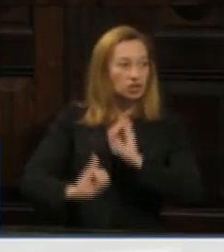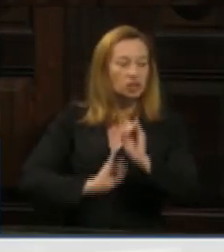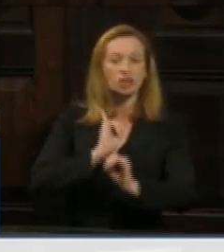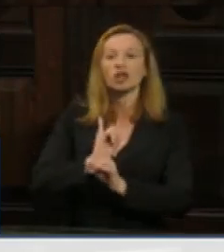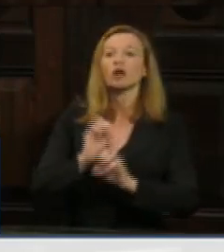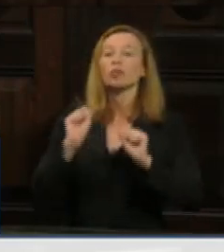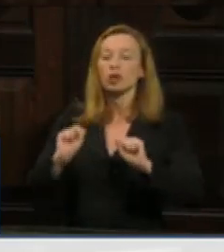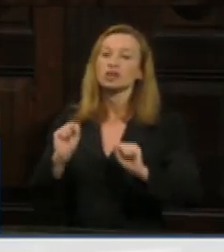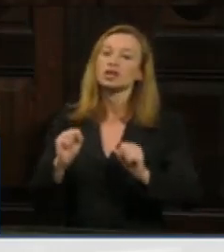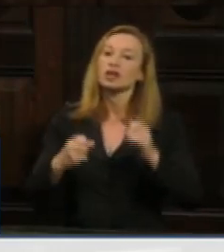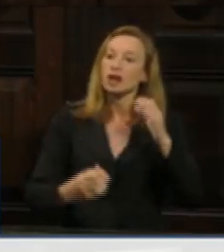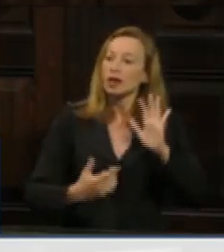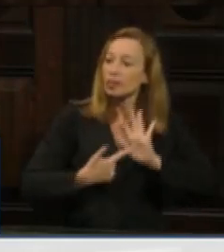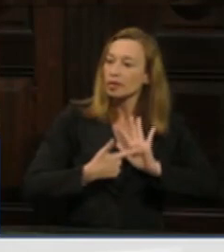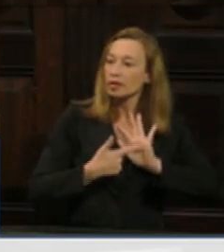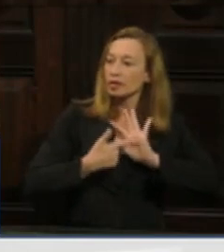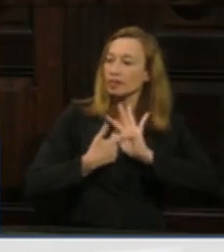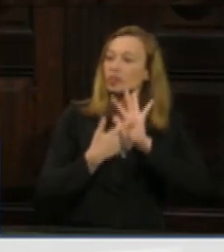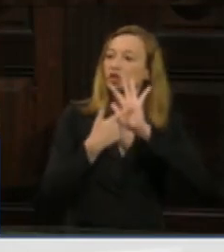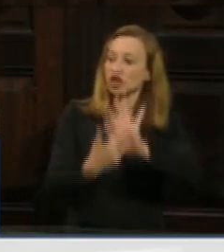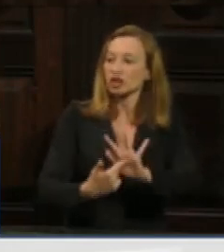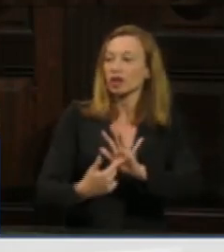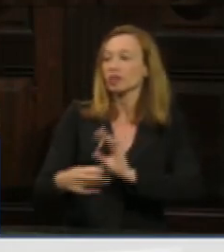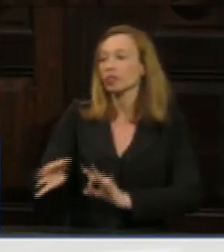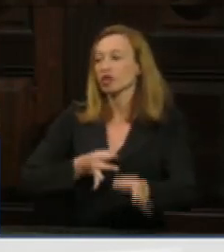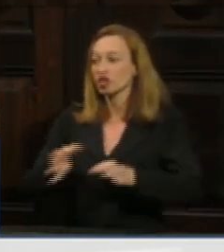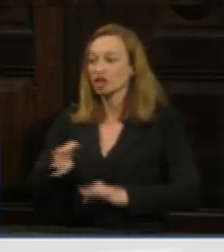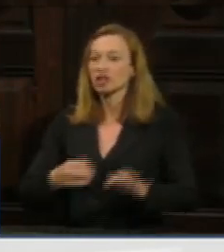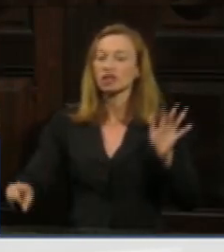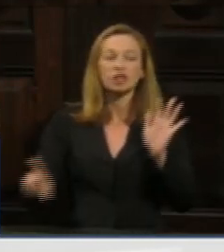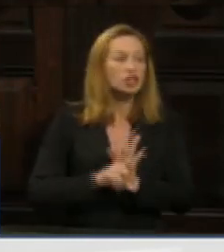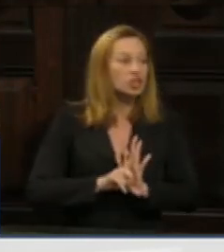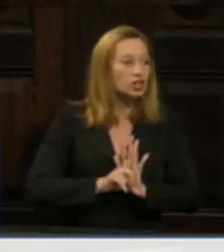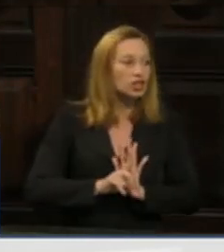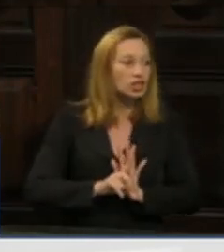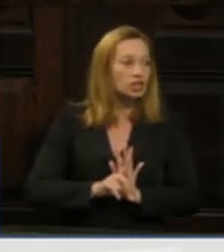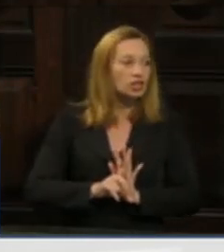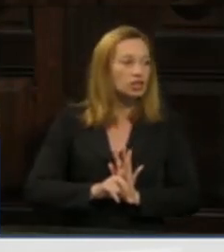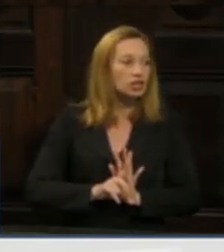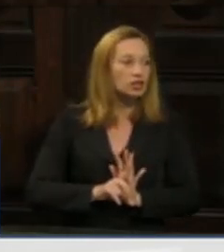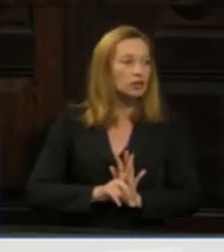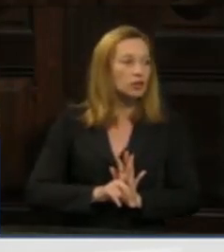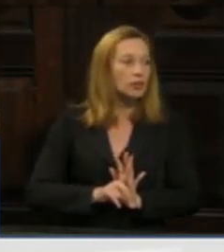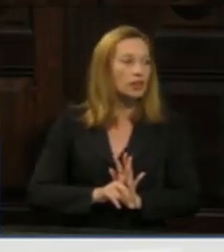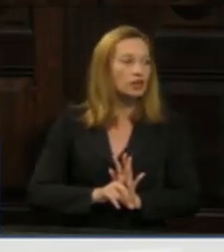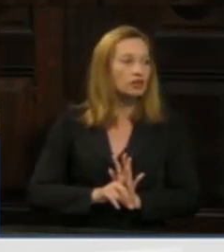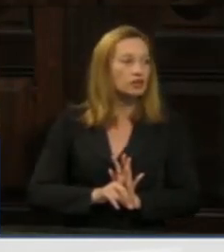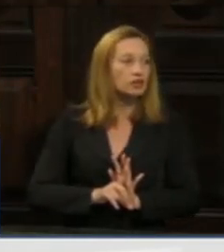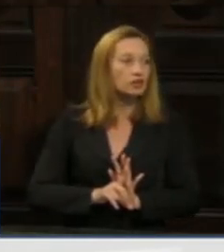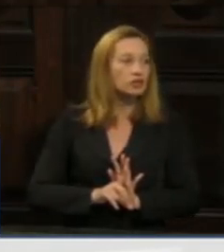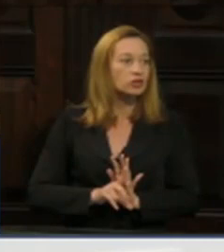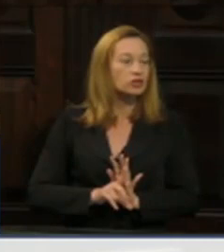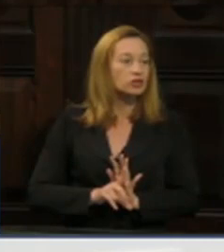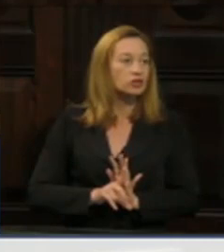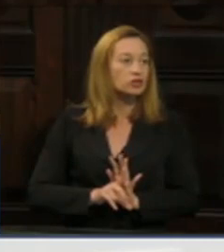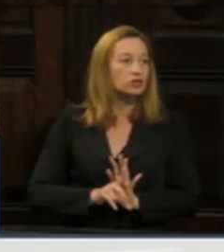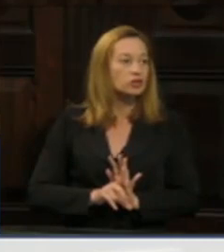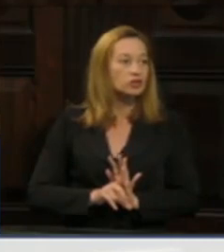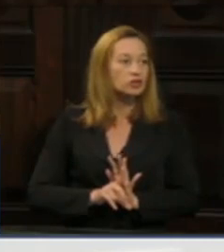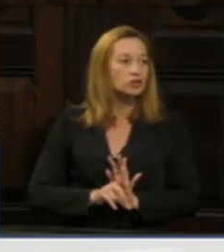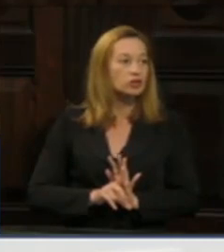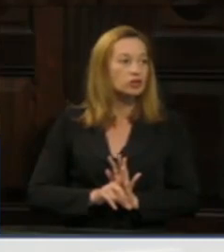de coletividade, encerro, por isso sou entusiasta de projetos como o Parlamento Juvenil, onde nos esforçamos para dar